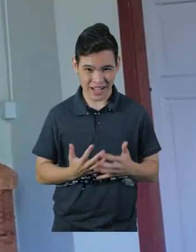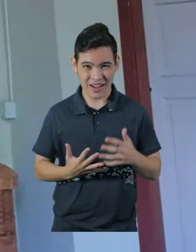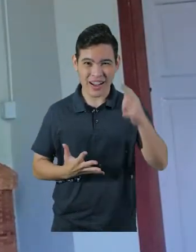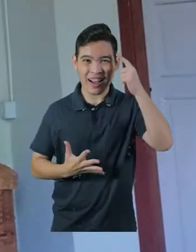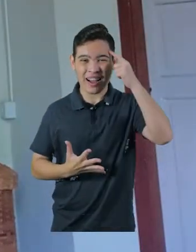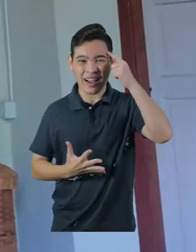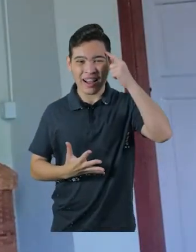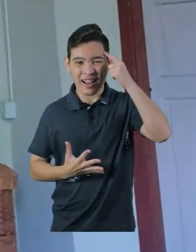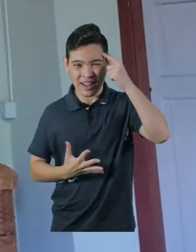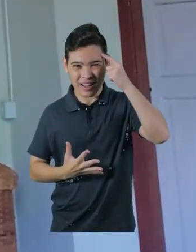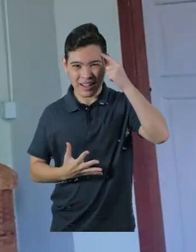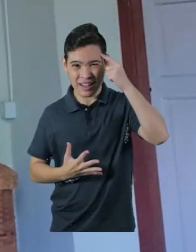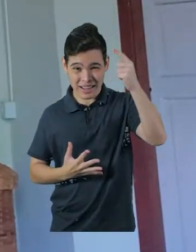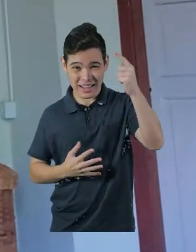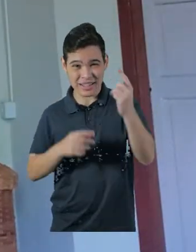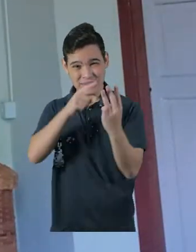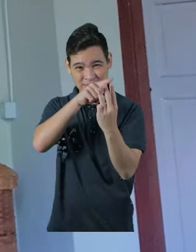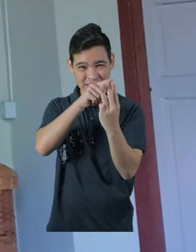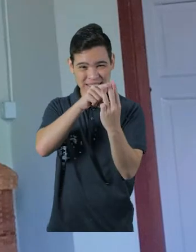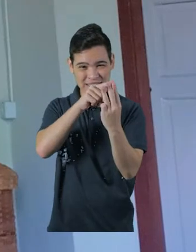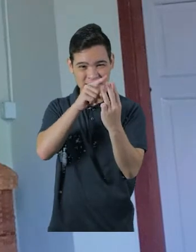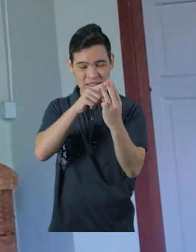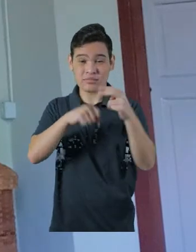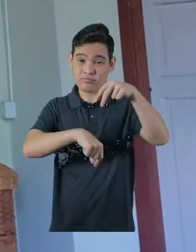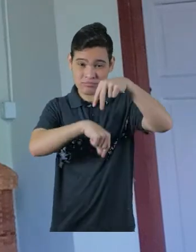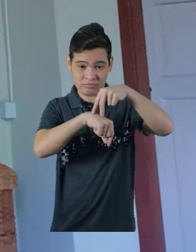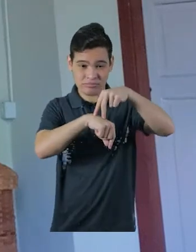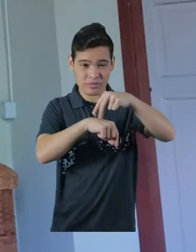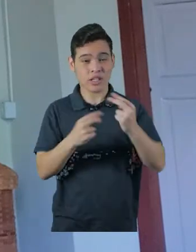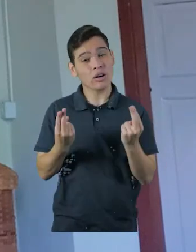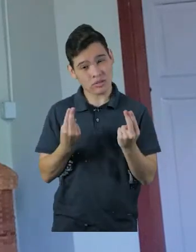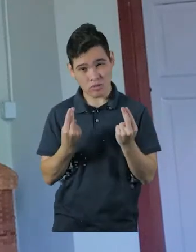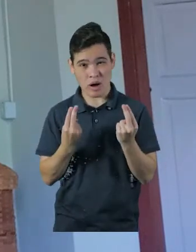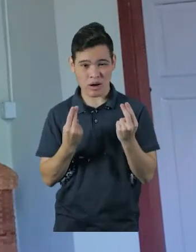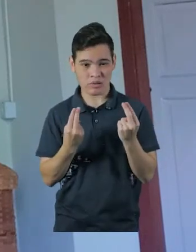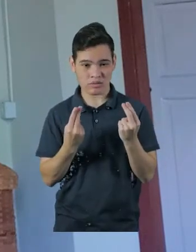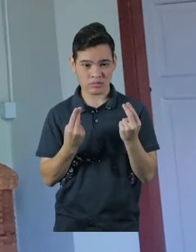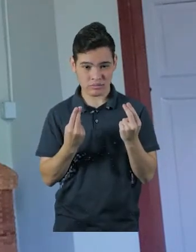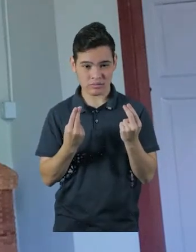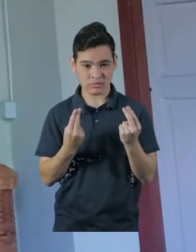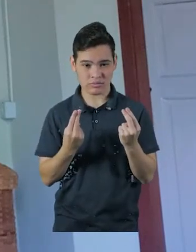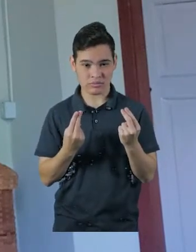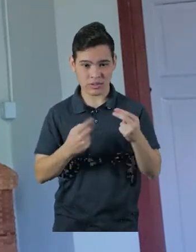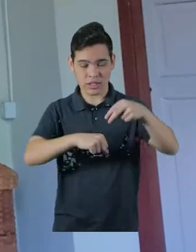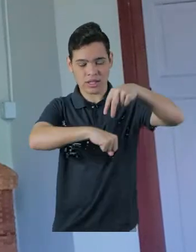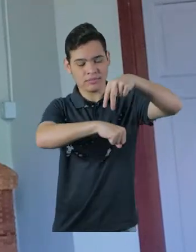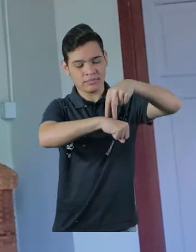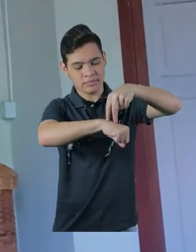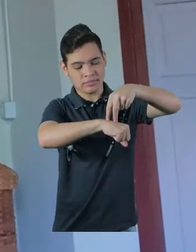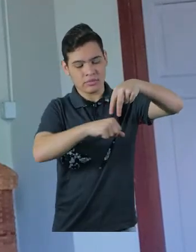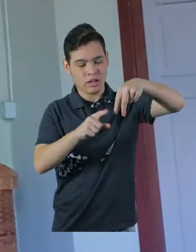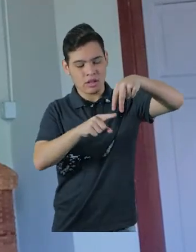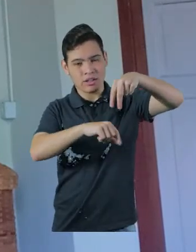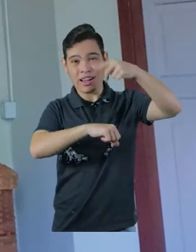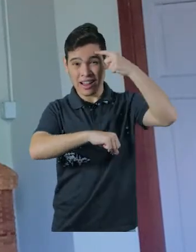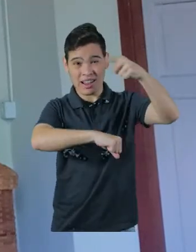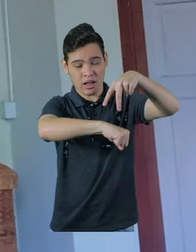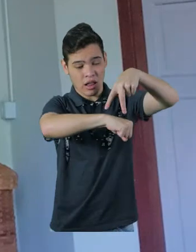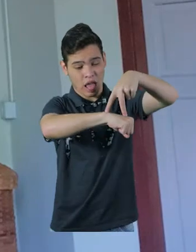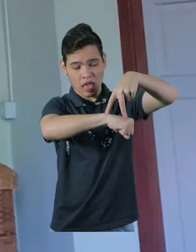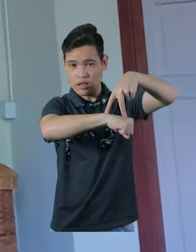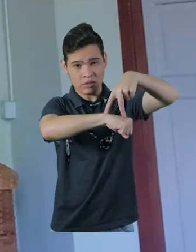Então, na mesma posição que nós ficamos para a pequena dança, né? Uma posição em pé, posição